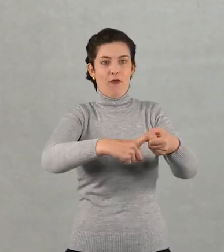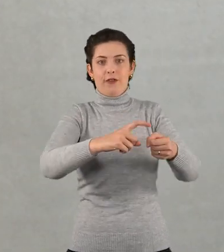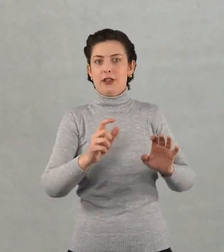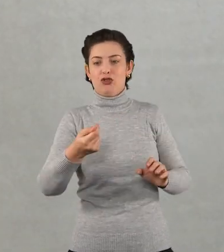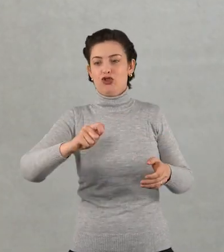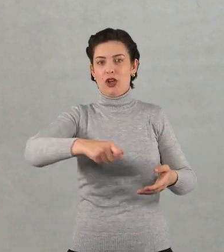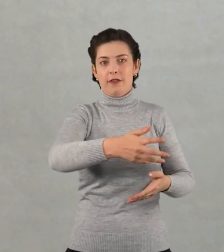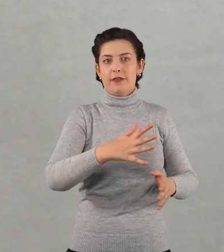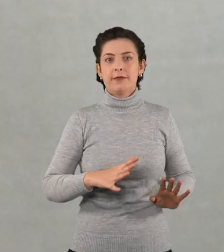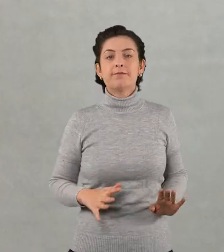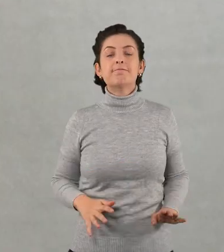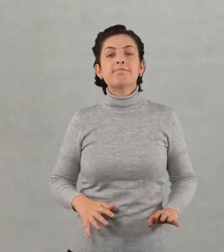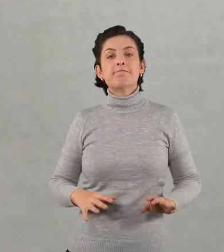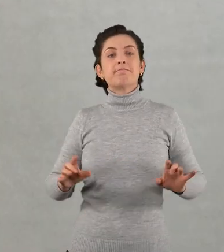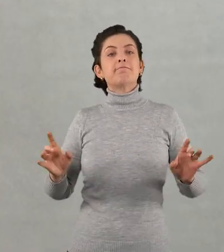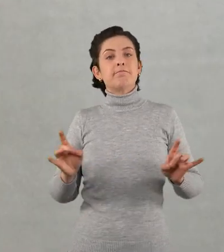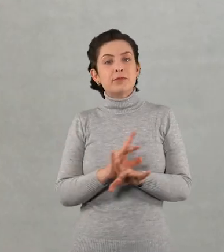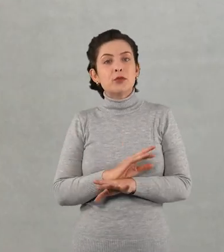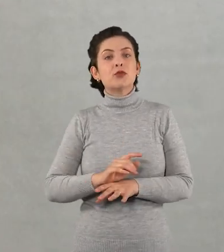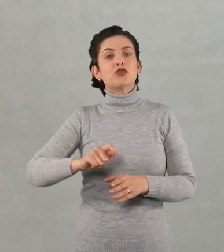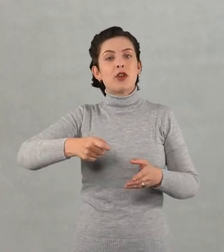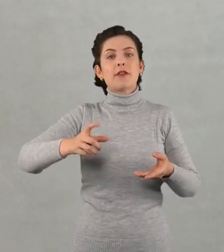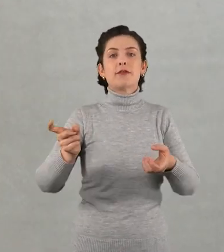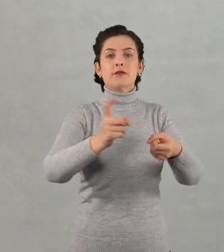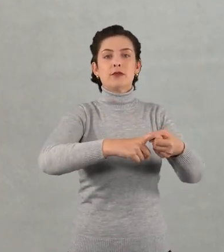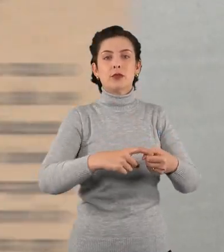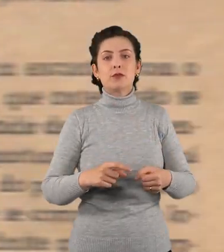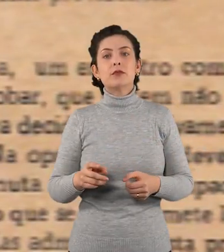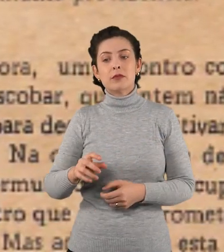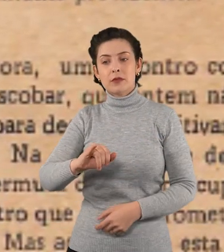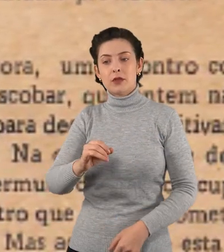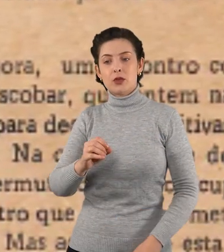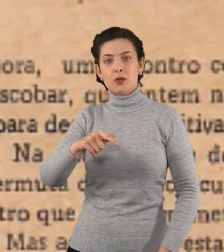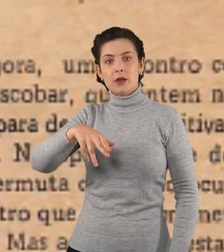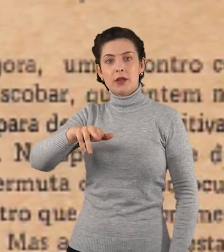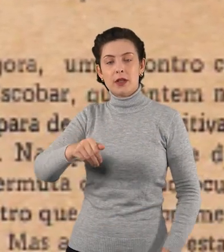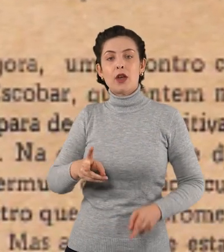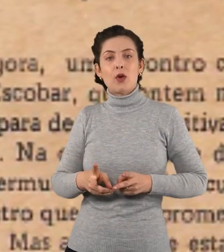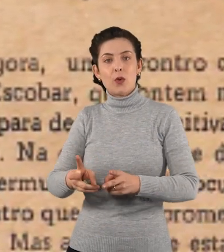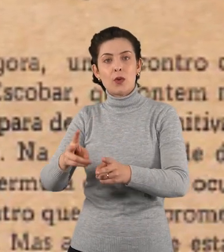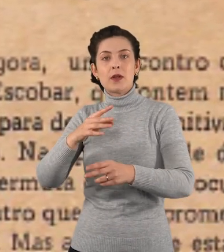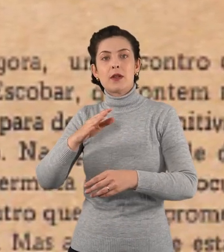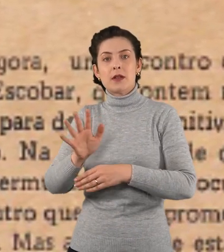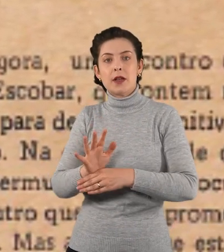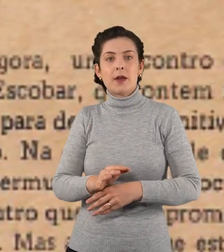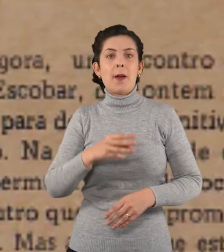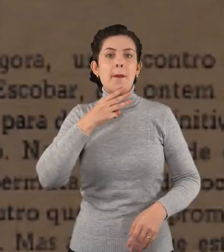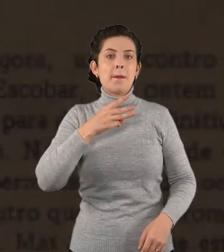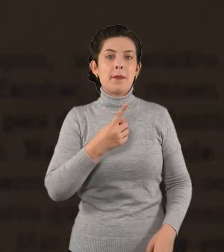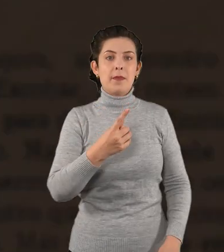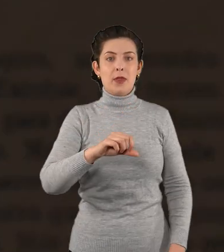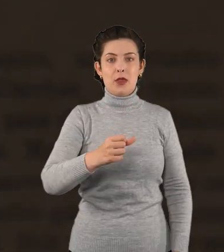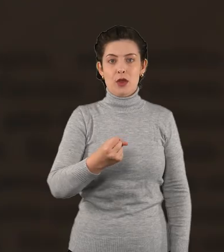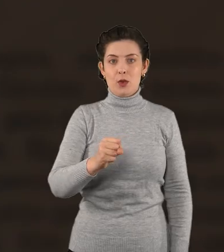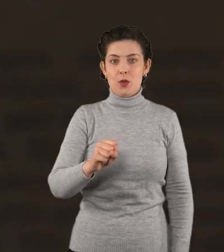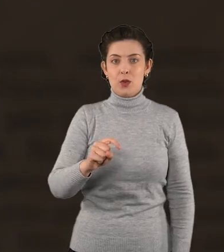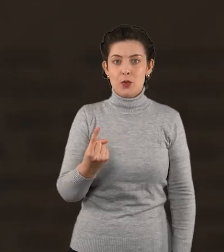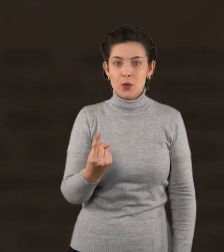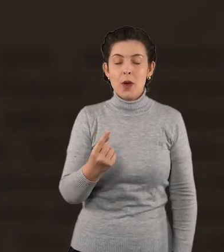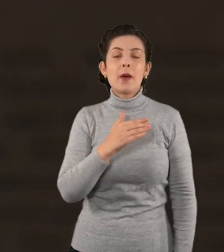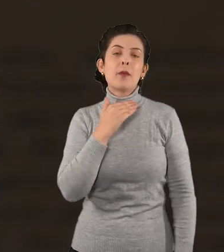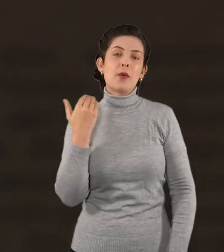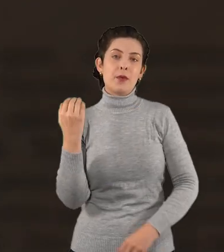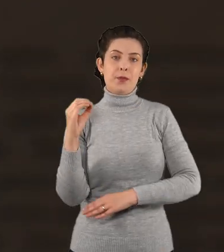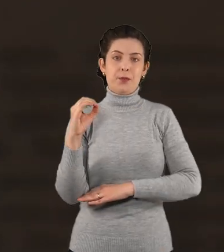entrega. Faz por aqui o momento que entrega. Após a entrega do prédio, Joaquim continua com os cinemas. Em março